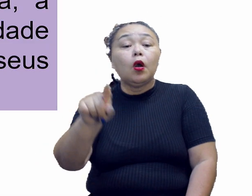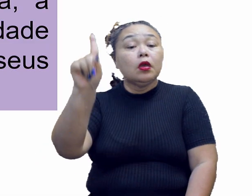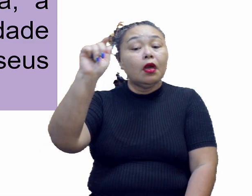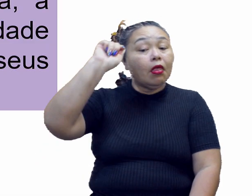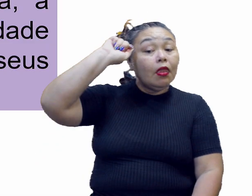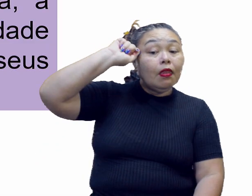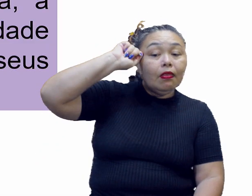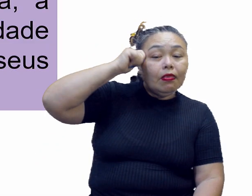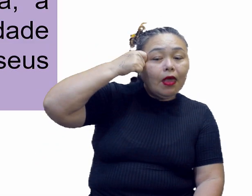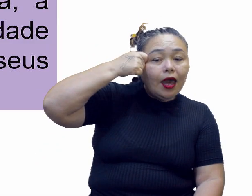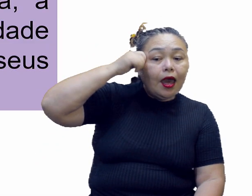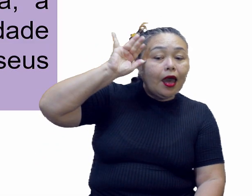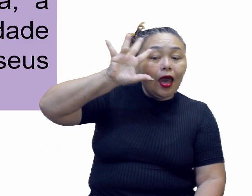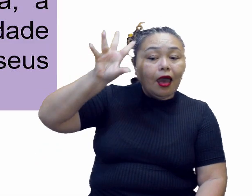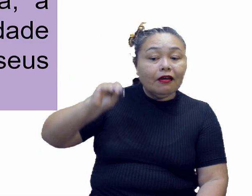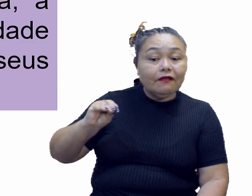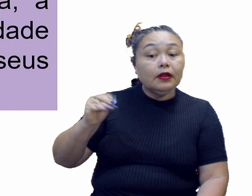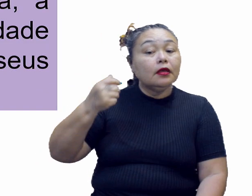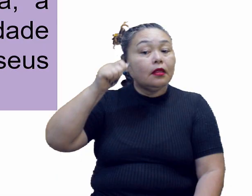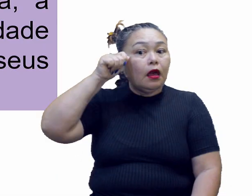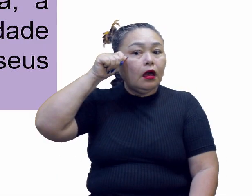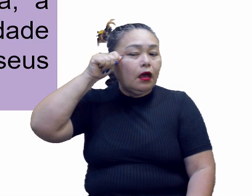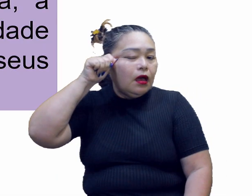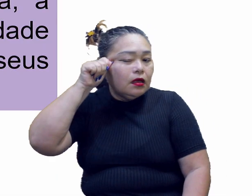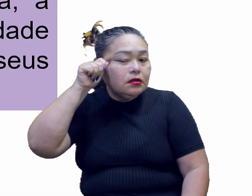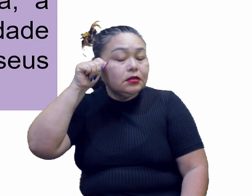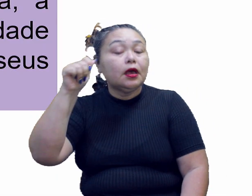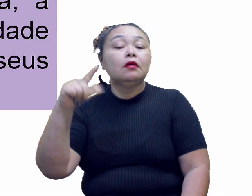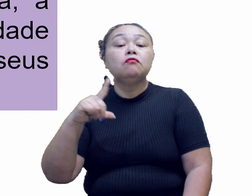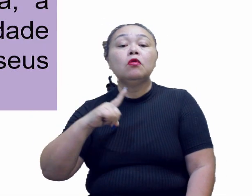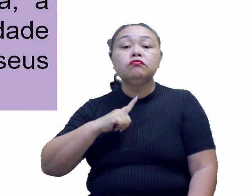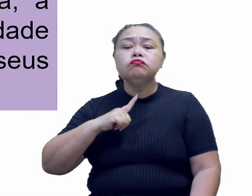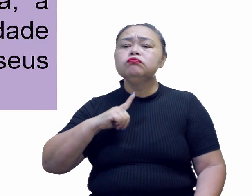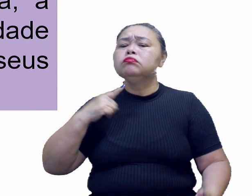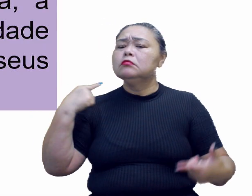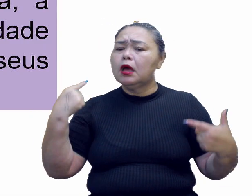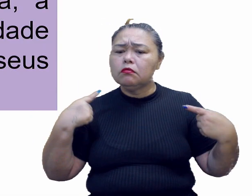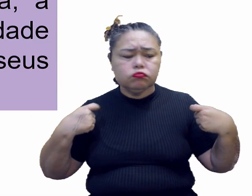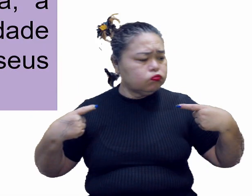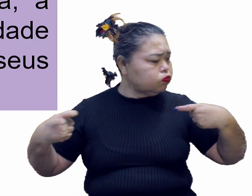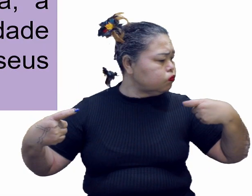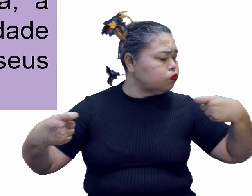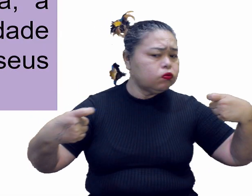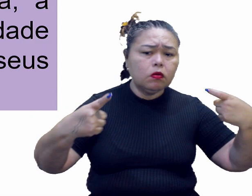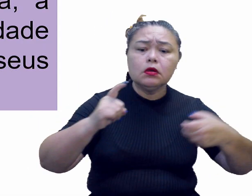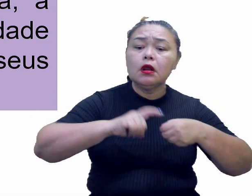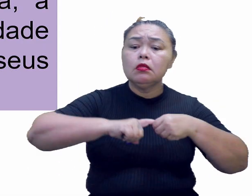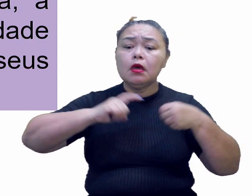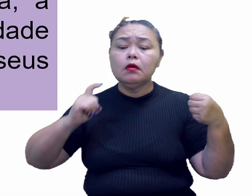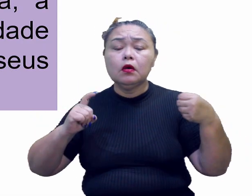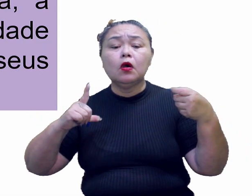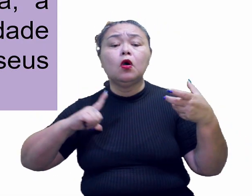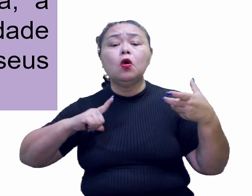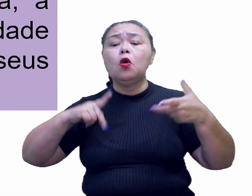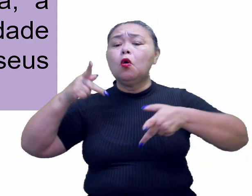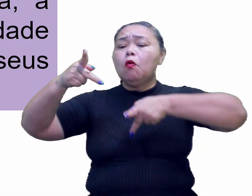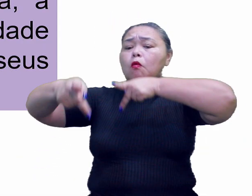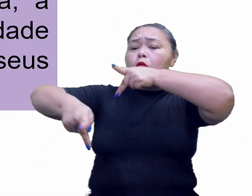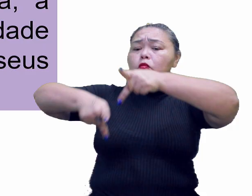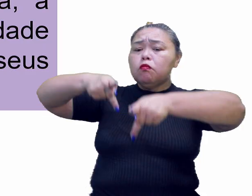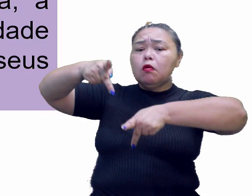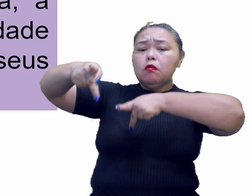África quanto da Ásia, passaram por lutas pela independência. Os povos